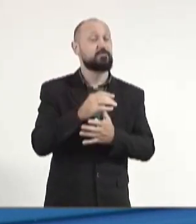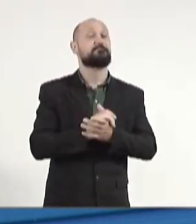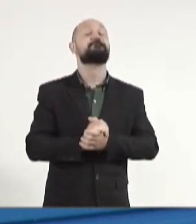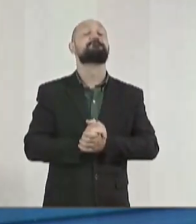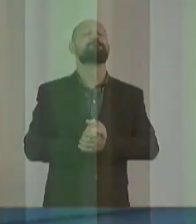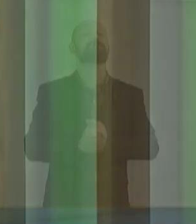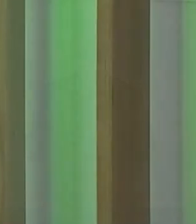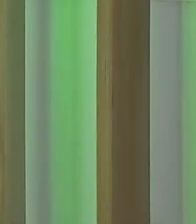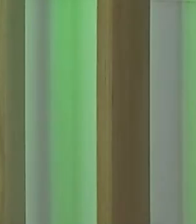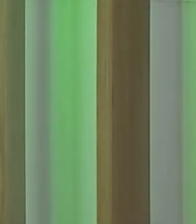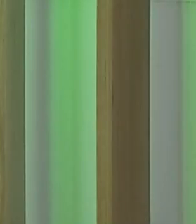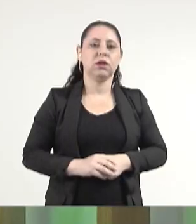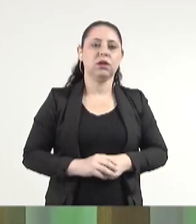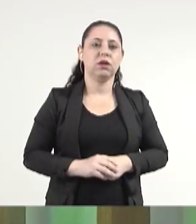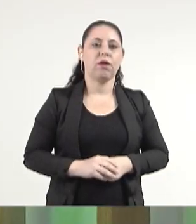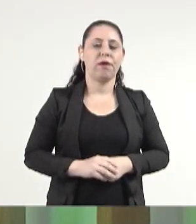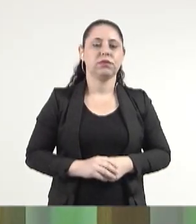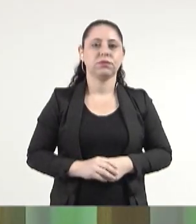2014.